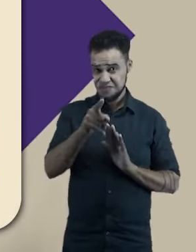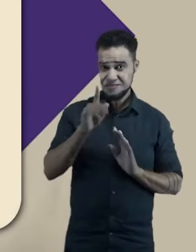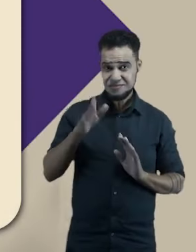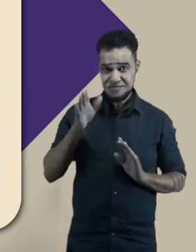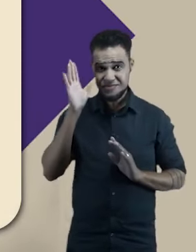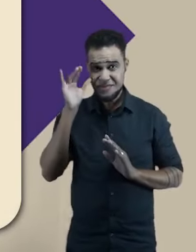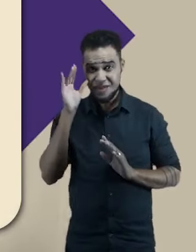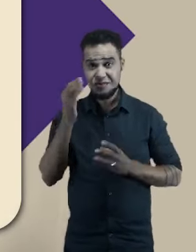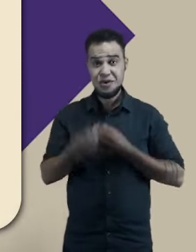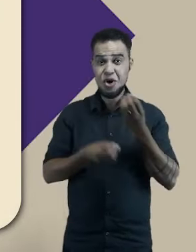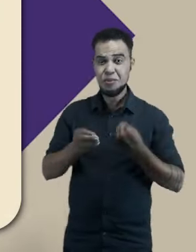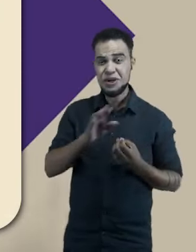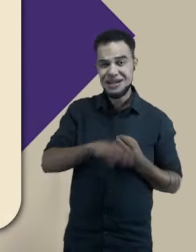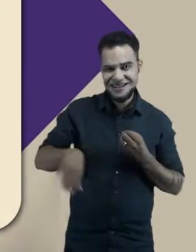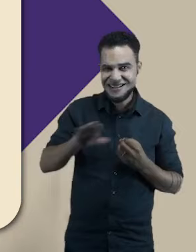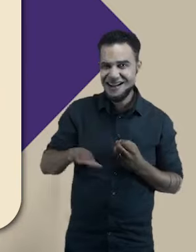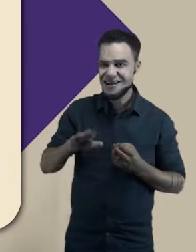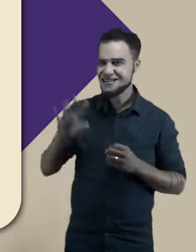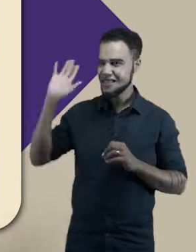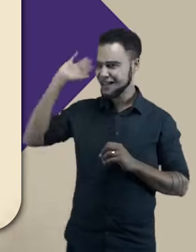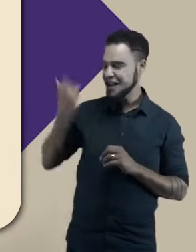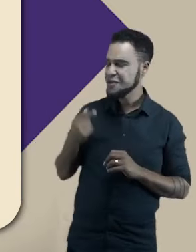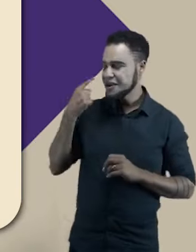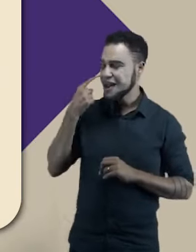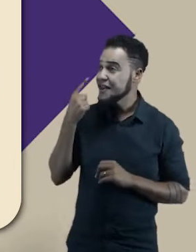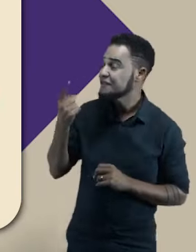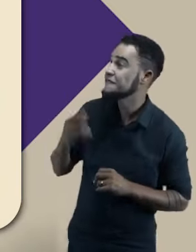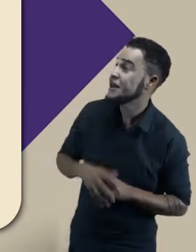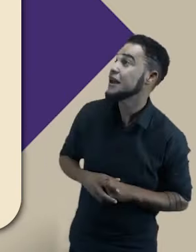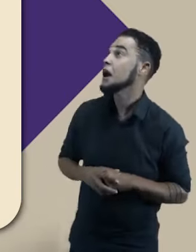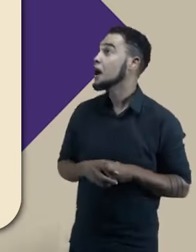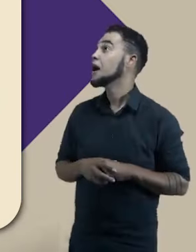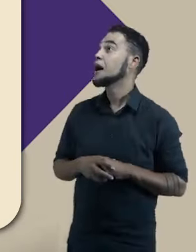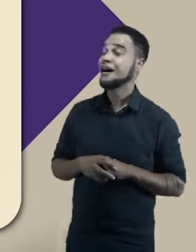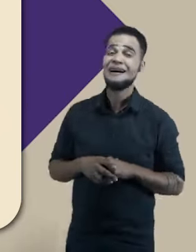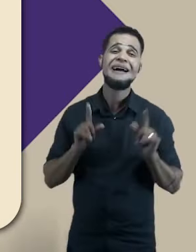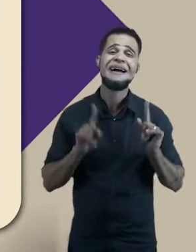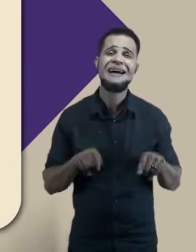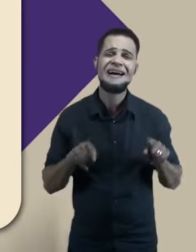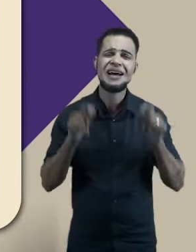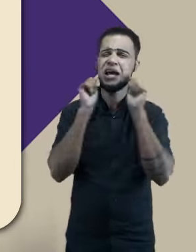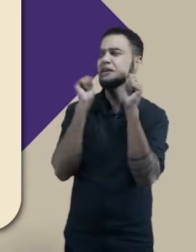crianças reagindo a drag queens. Gente, é a coisa mais fofa do mundo.